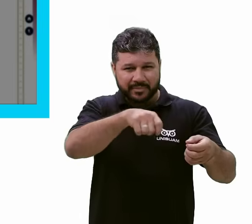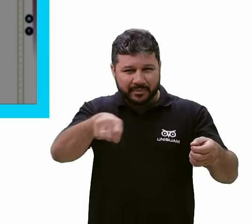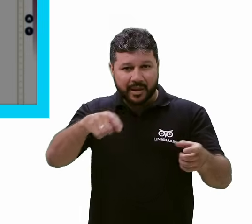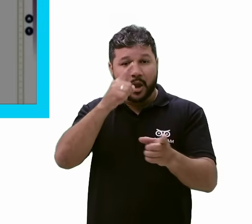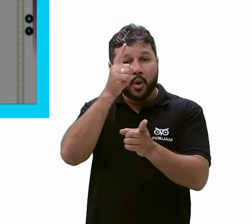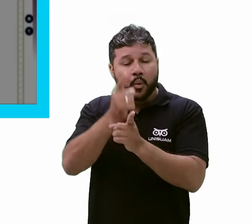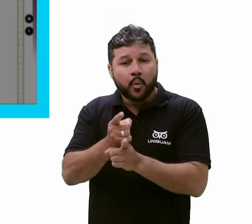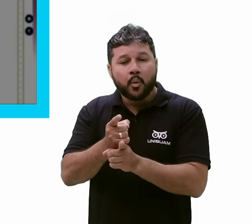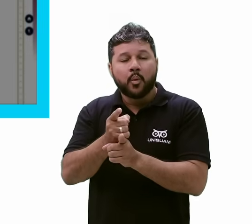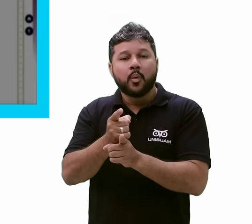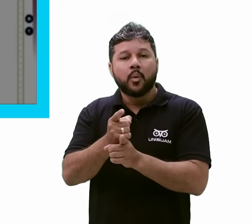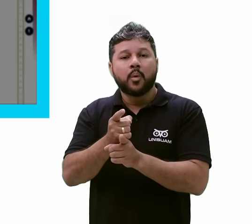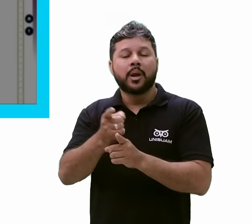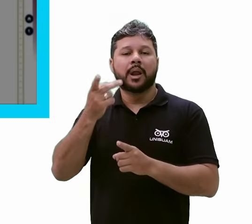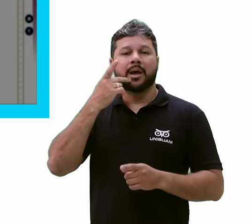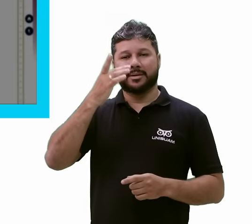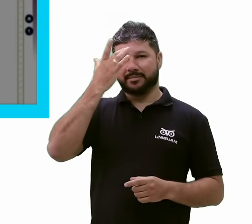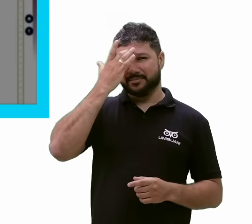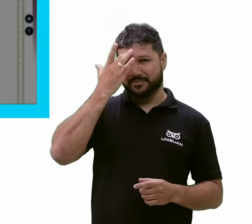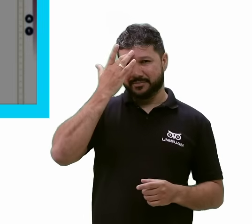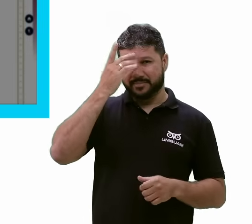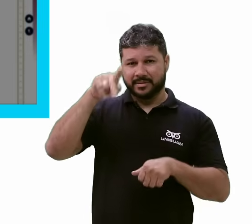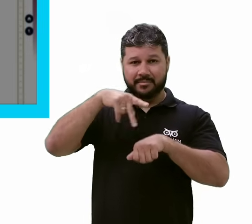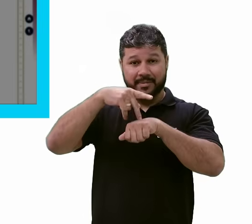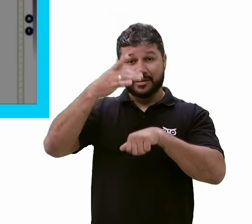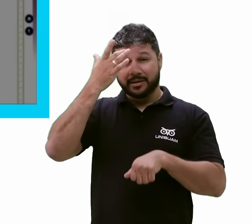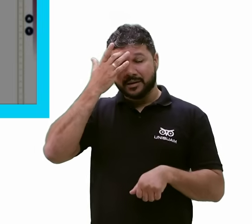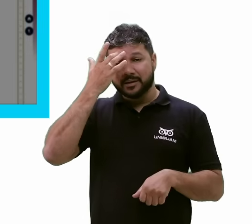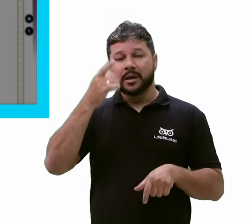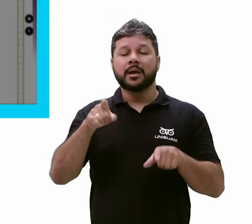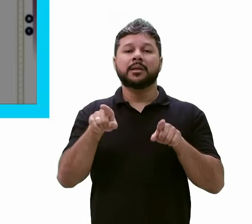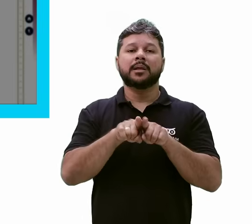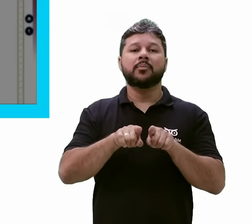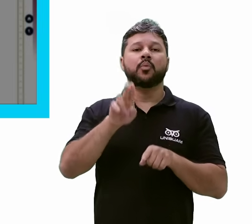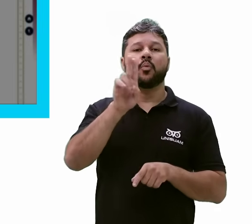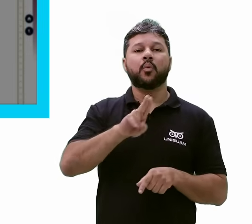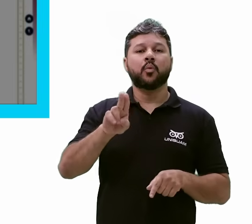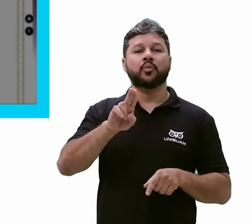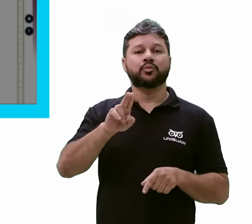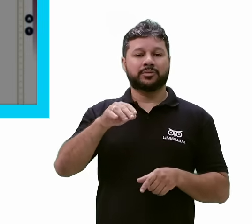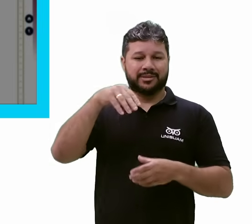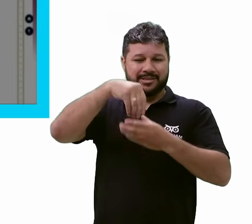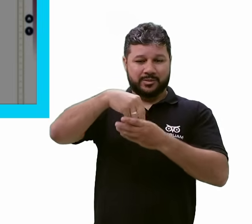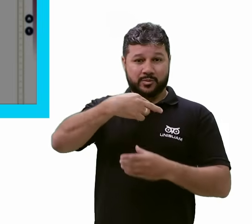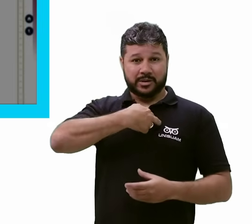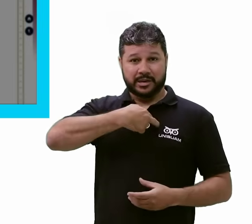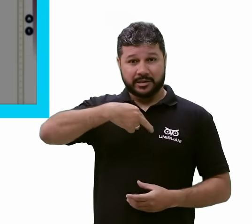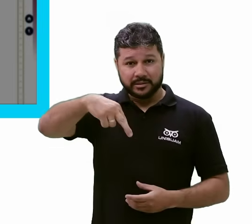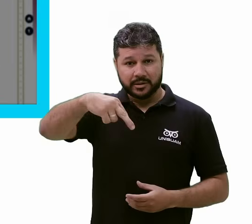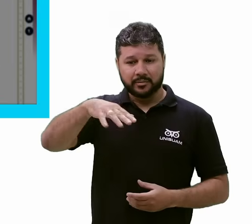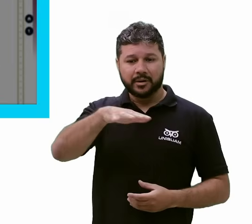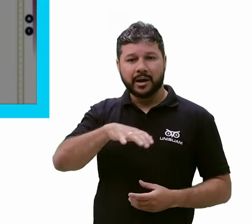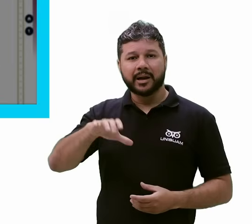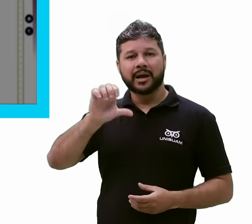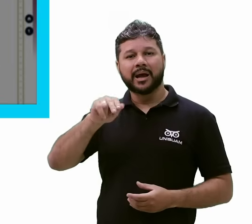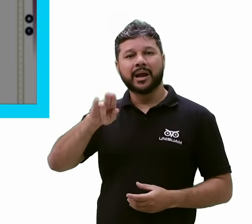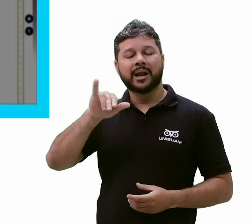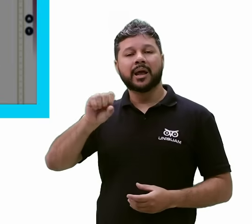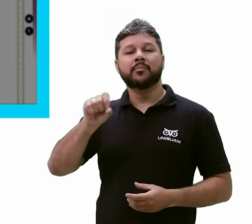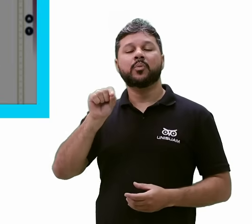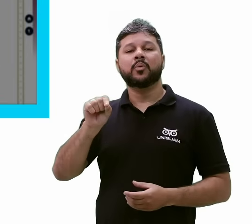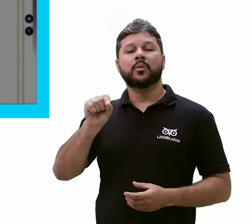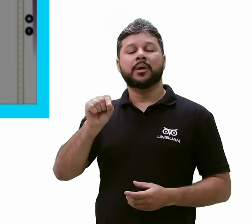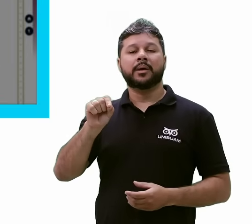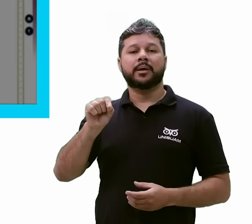Ayurveda lá na Índia, tá? E a gente tem também o uso religioso da cannabis, né?